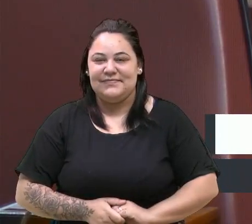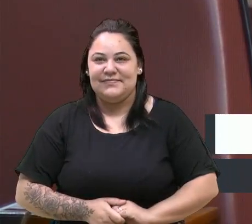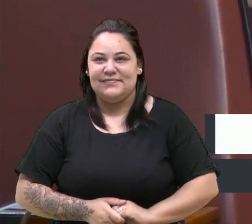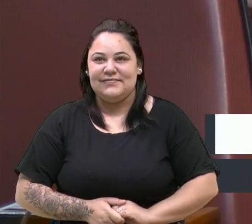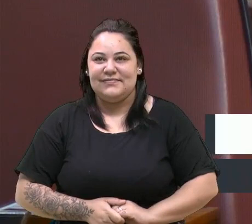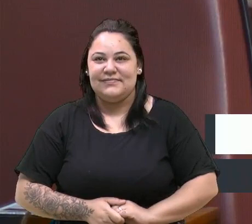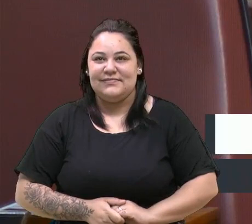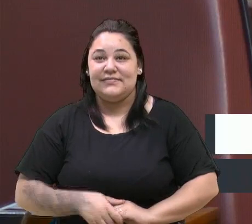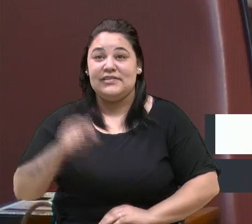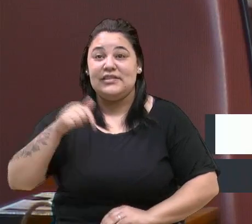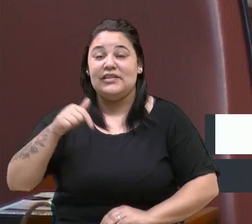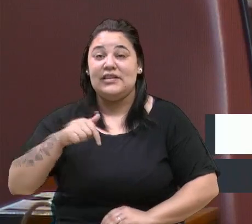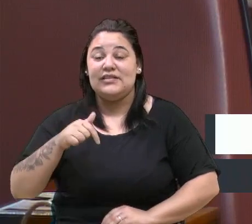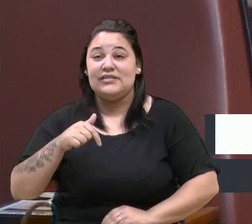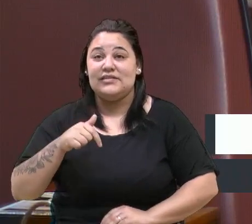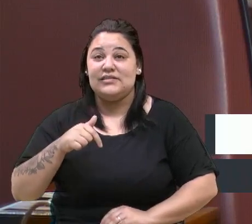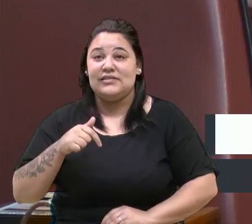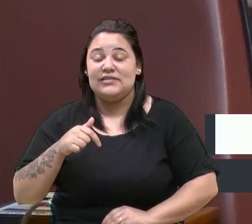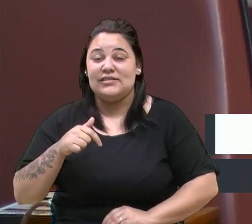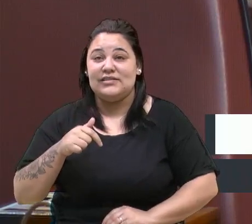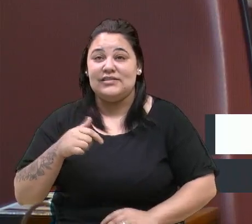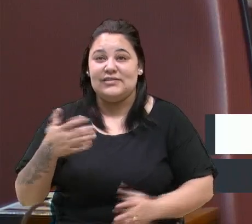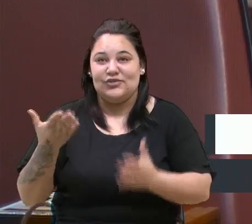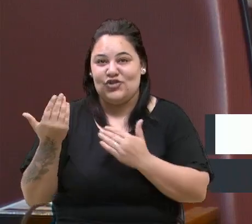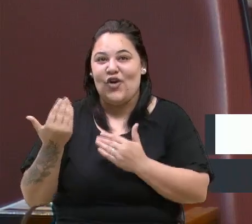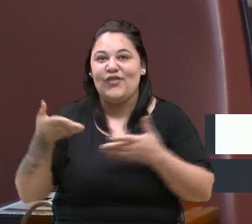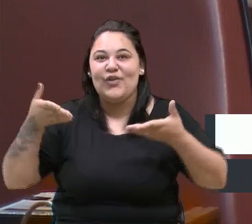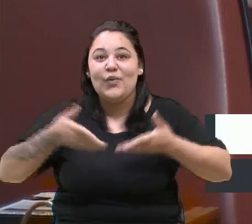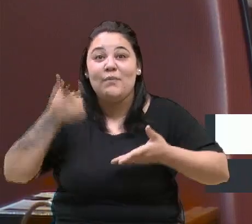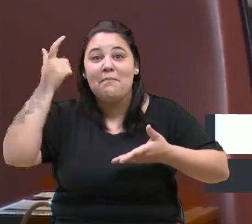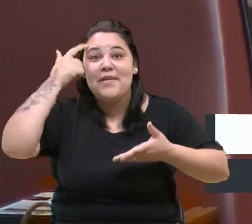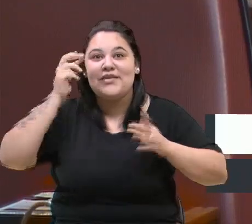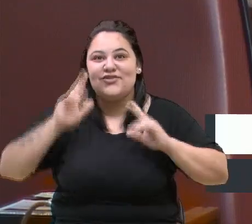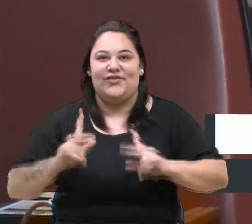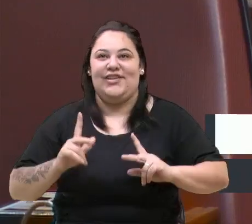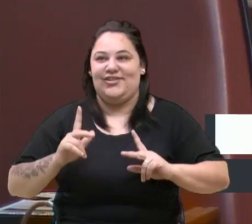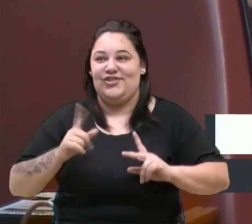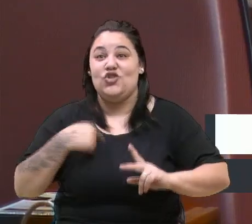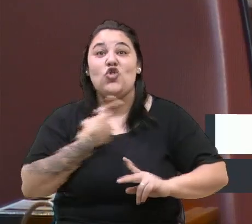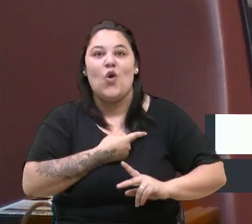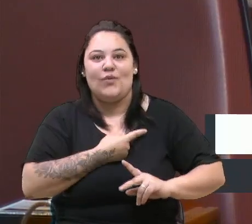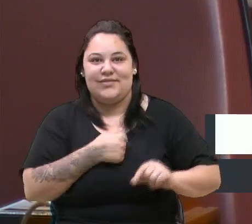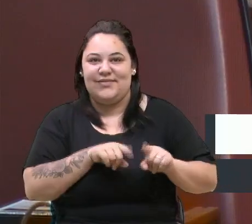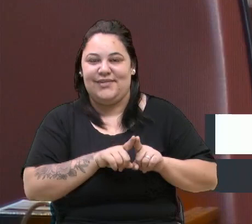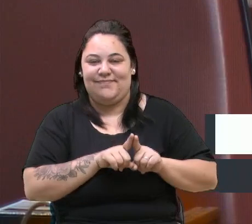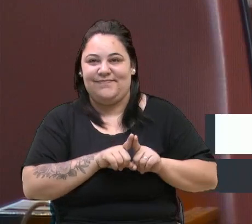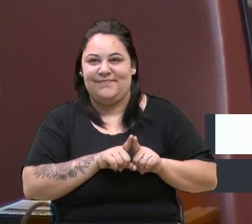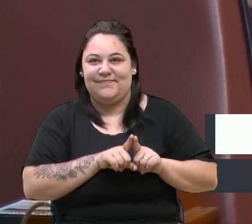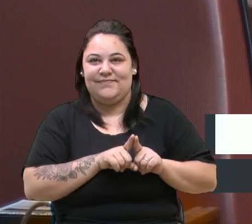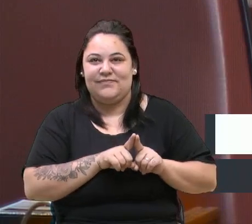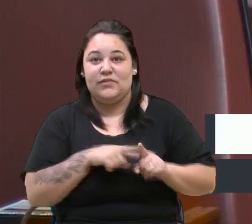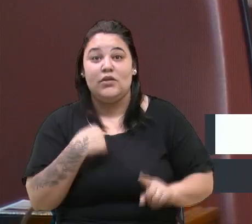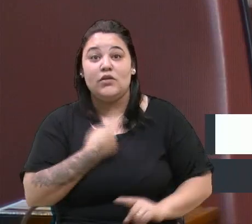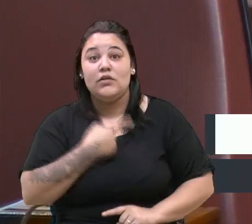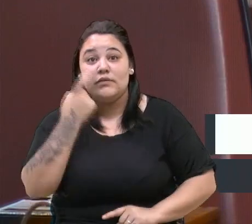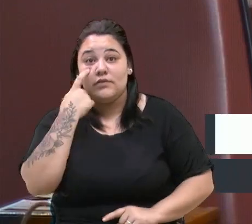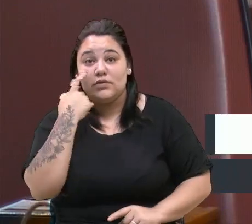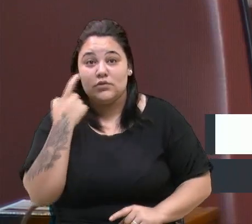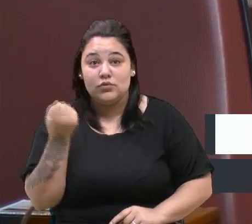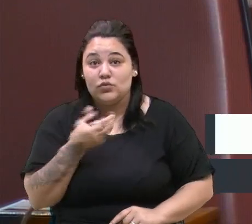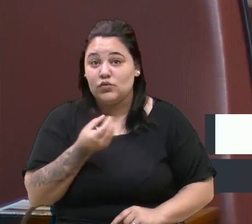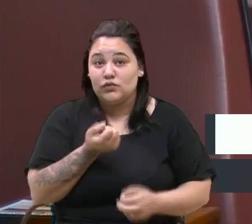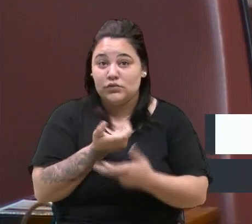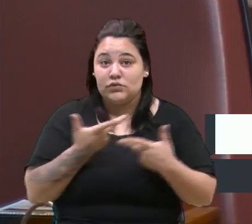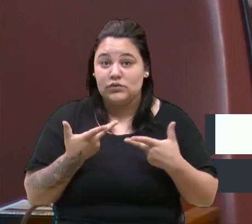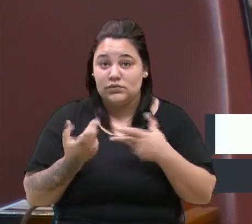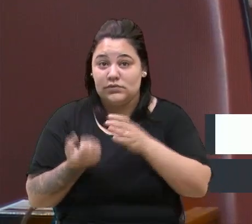está pensando diferente da geração anterior. e nós estamos vendo novos negócios surgindo. E isso que